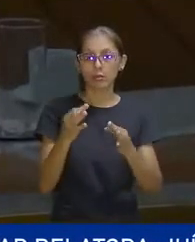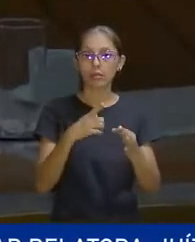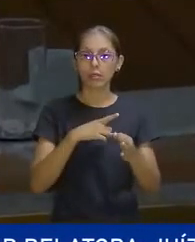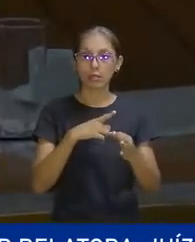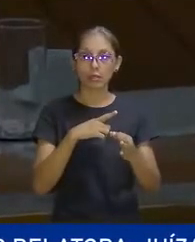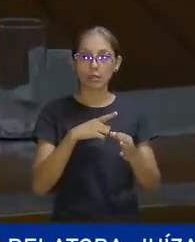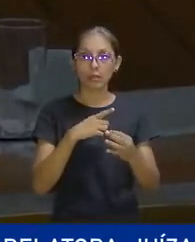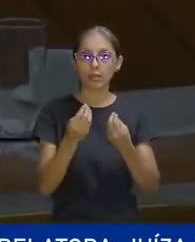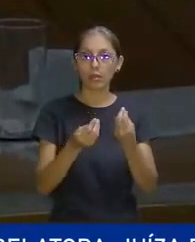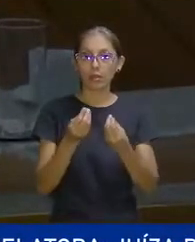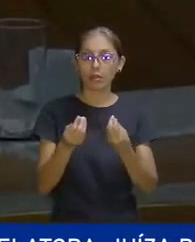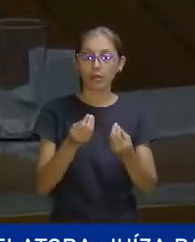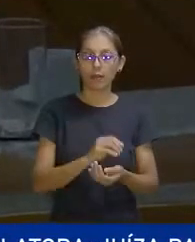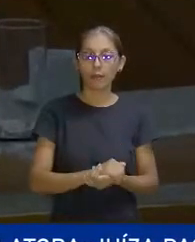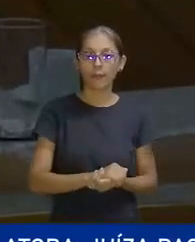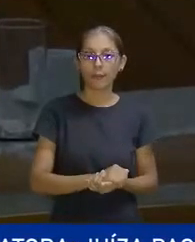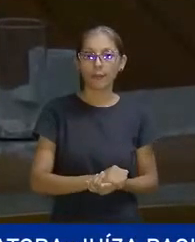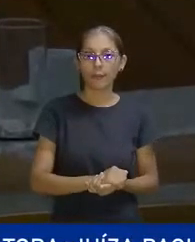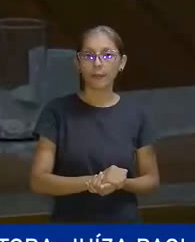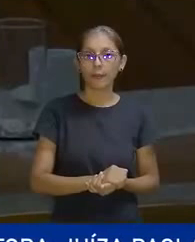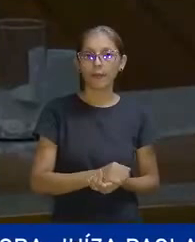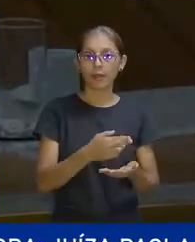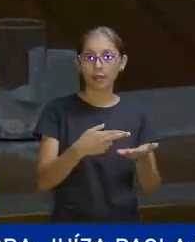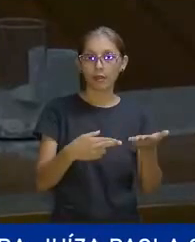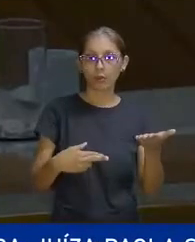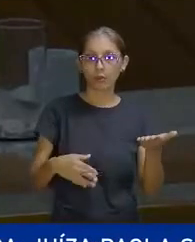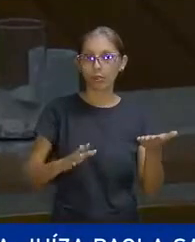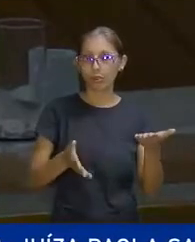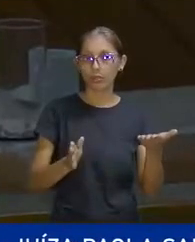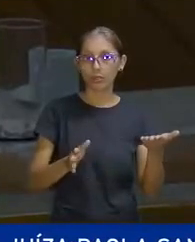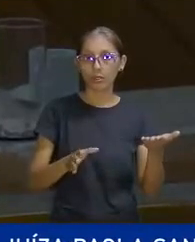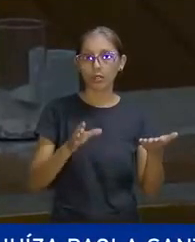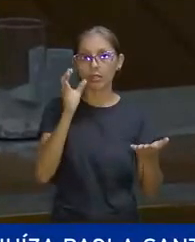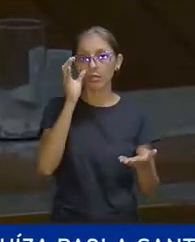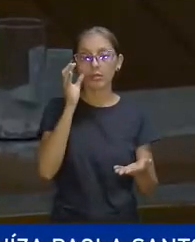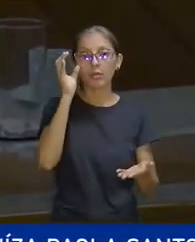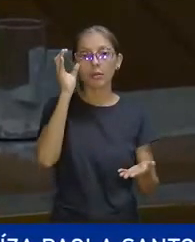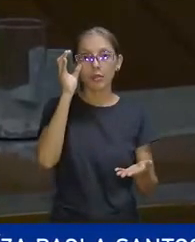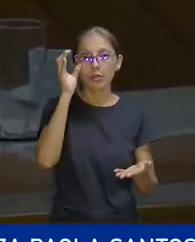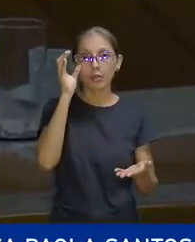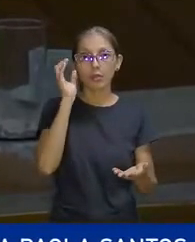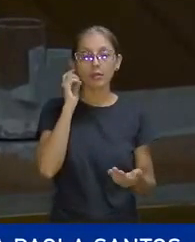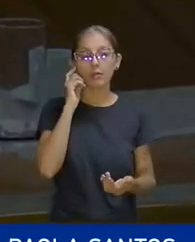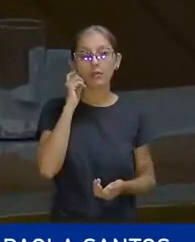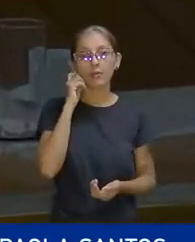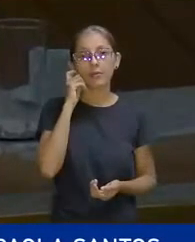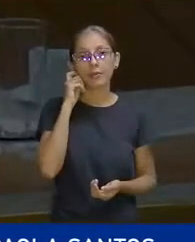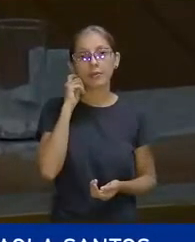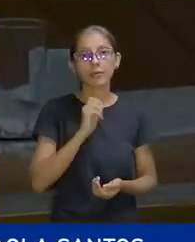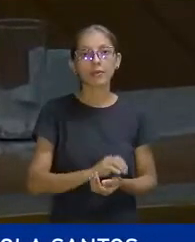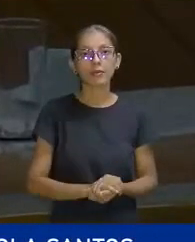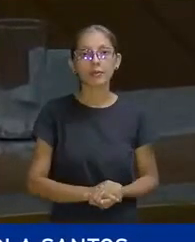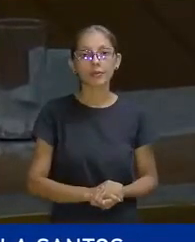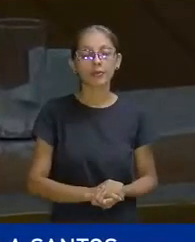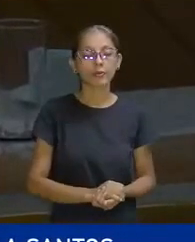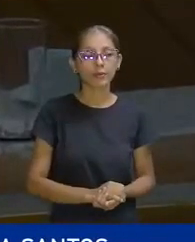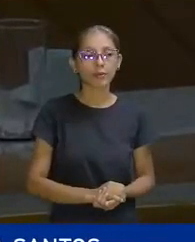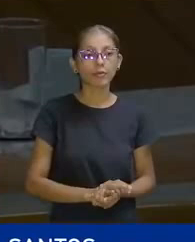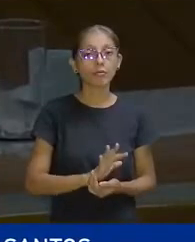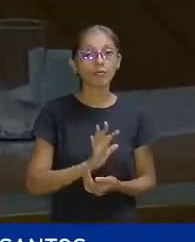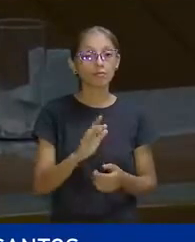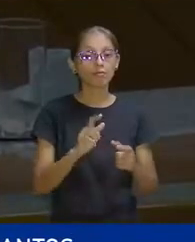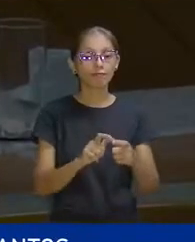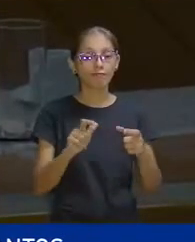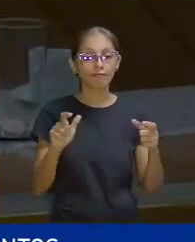foi de relatoria de Sua Excelência, o juiz Carmo Antônio, e por maioria, né,